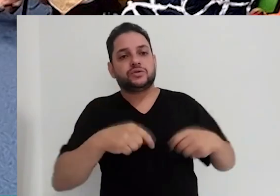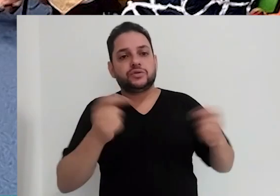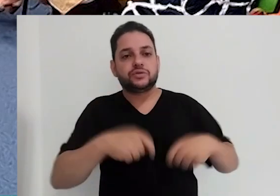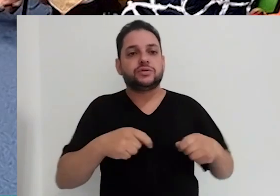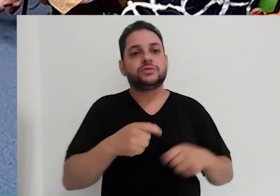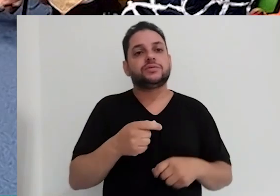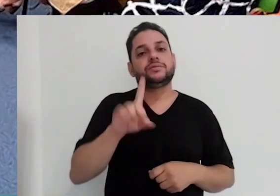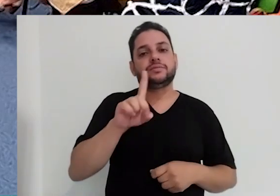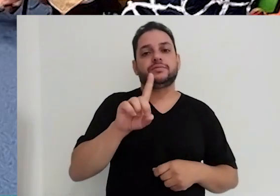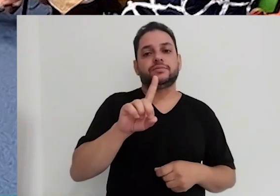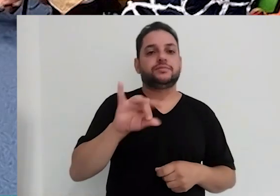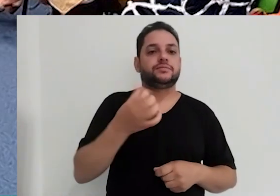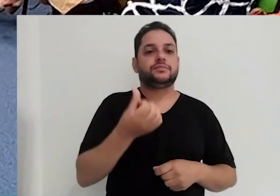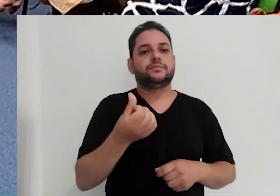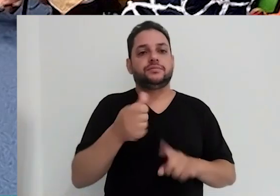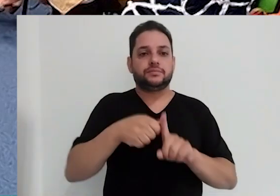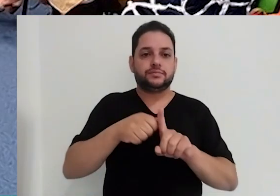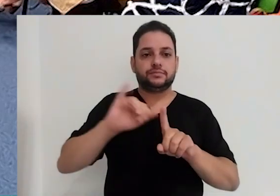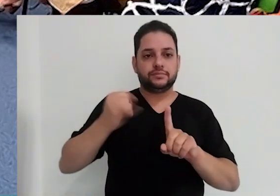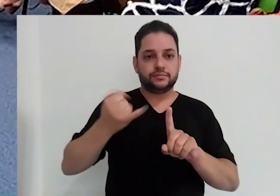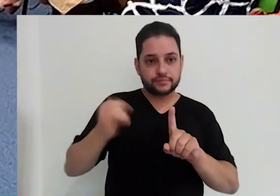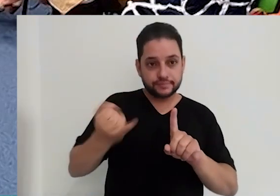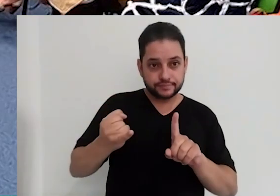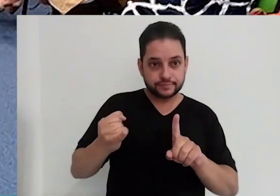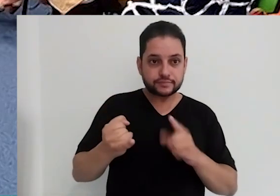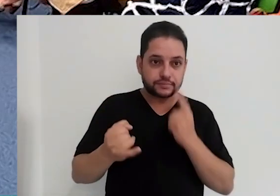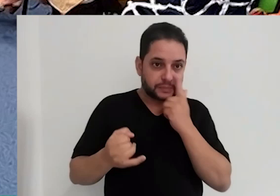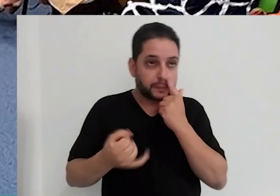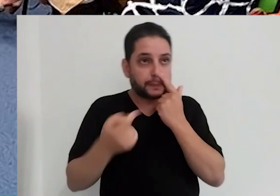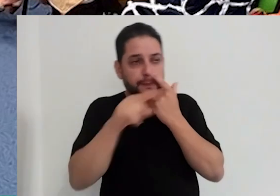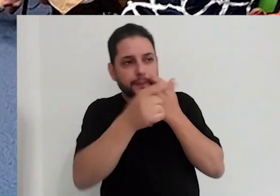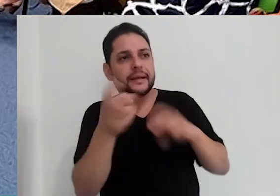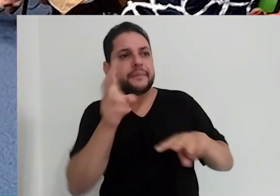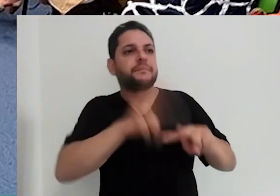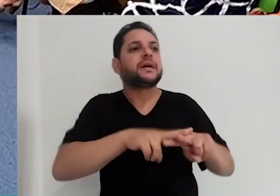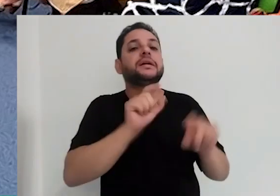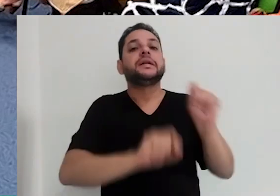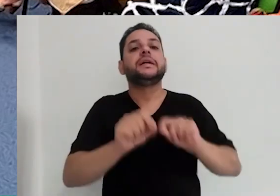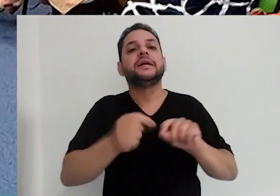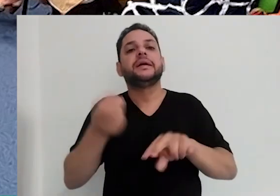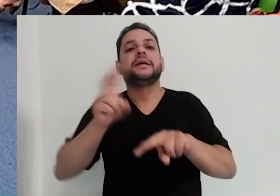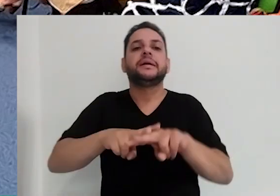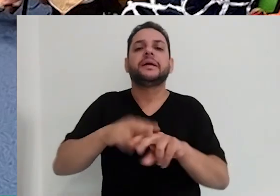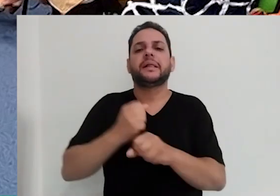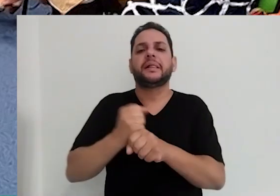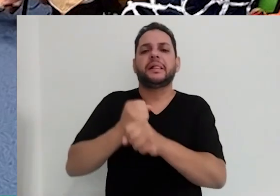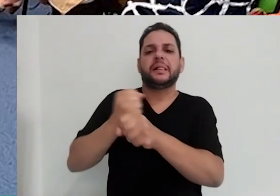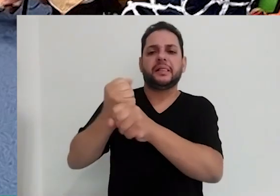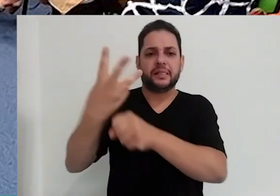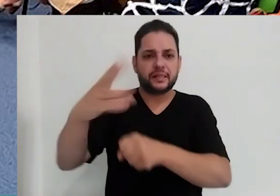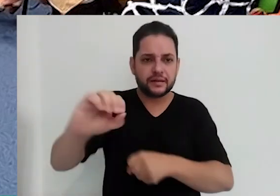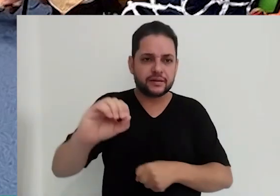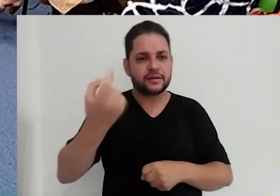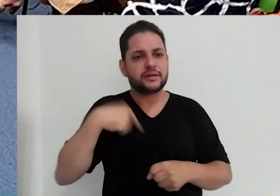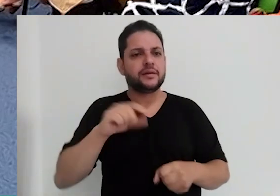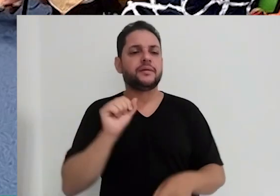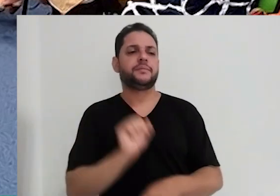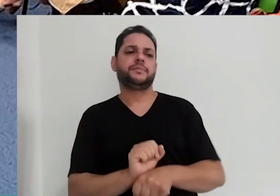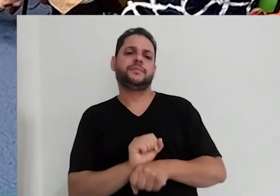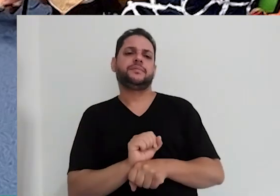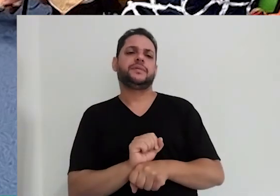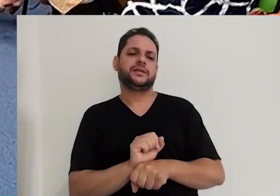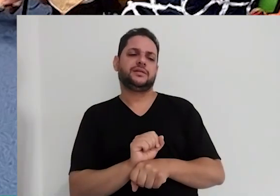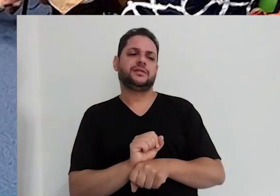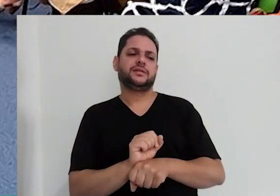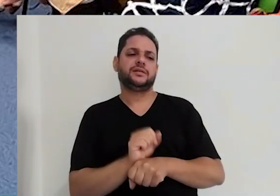janeiro porque sempre que sai essas coisas de quem vai pra prisão vai PR prisão presenti vai ficar vai pegar 30 anos vai não sei o quê eu paro e digo pera aí vamos ver